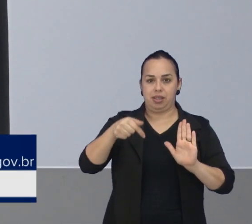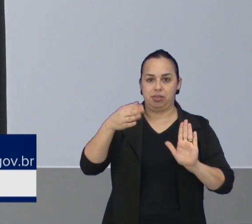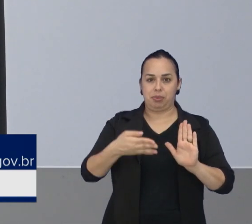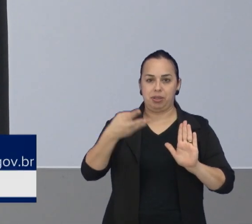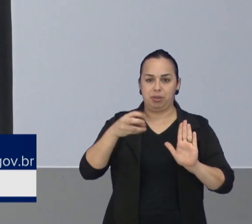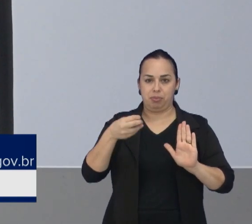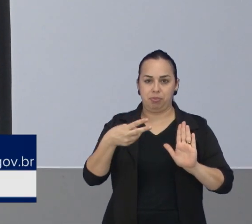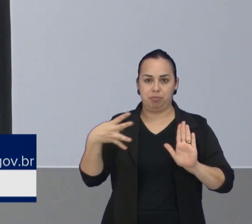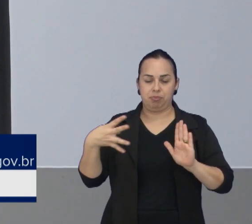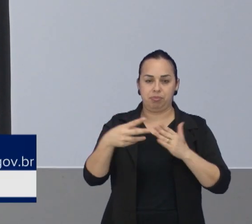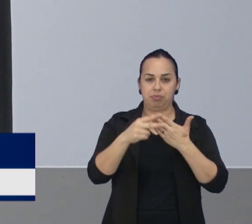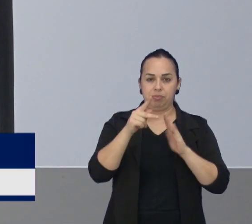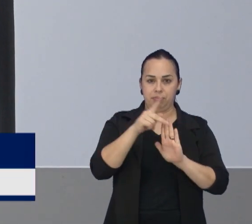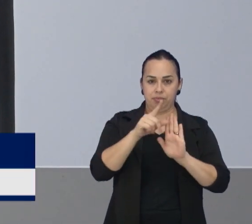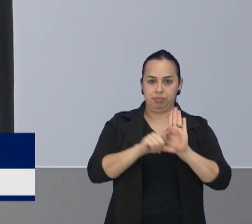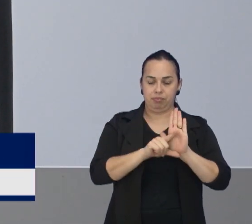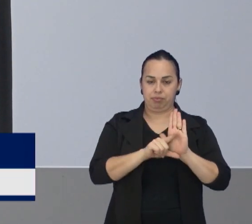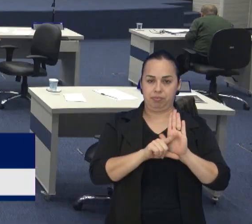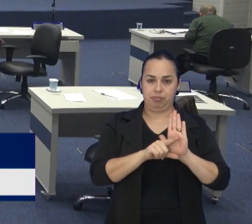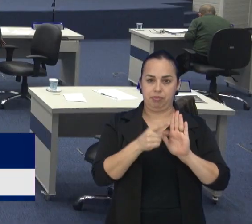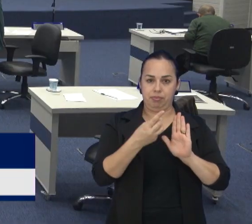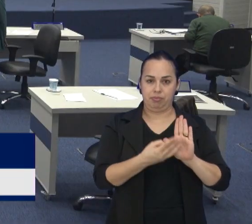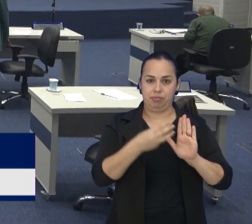1577/2024, projeto de lei número